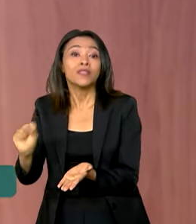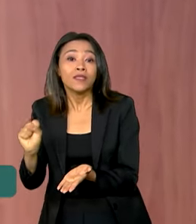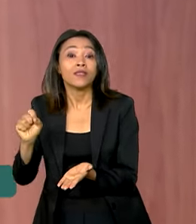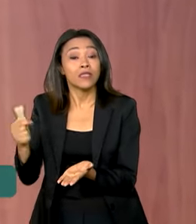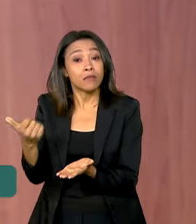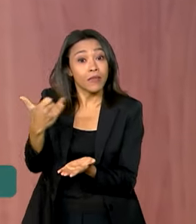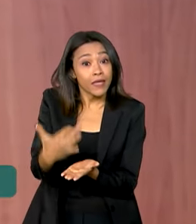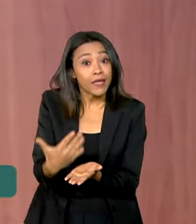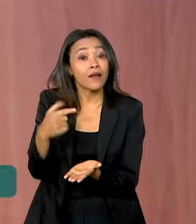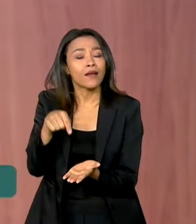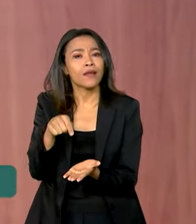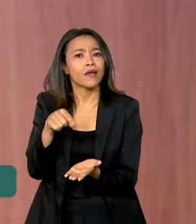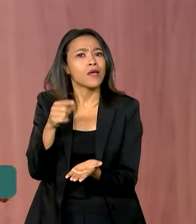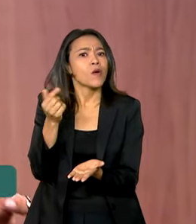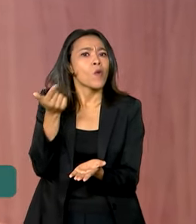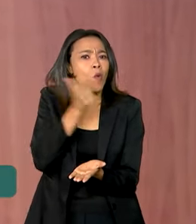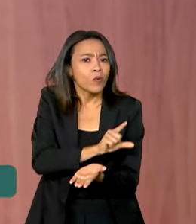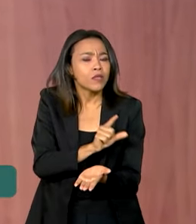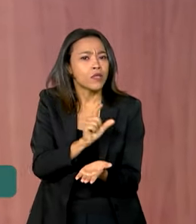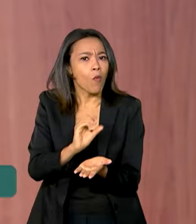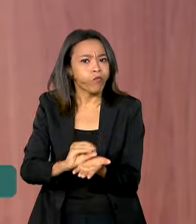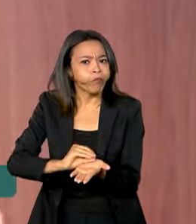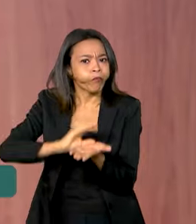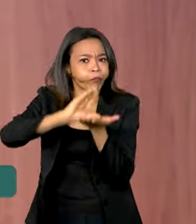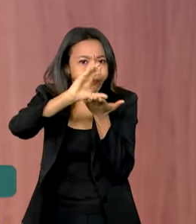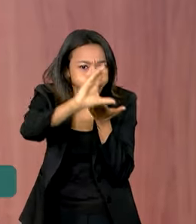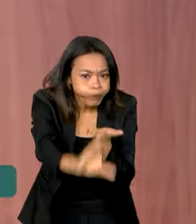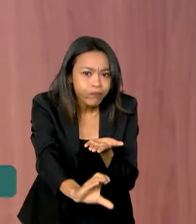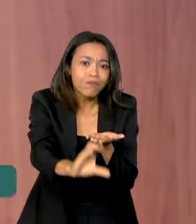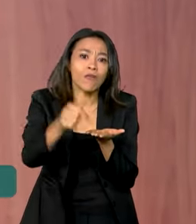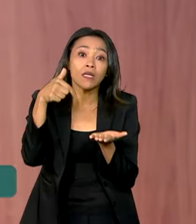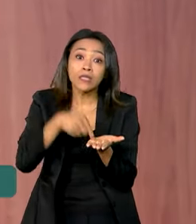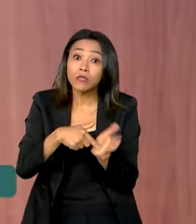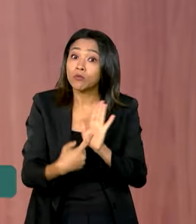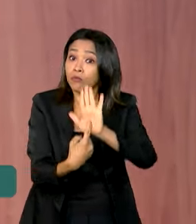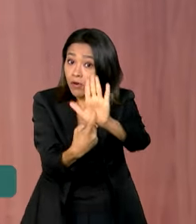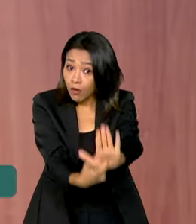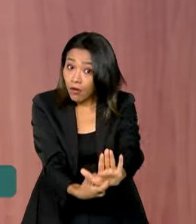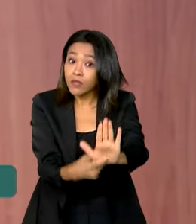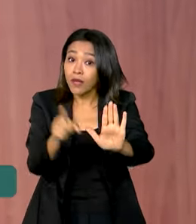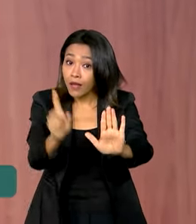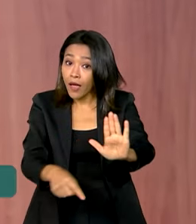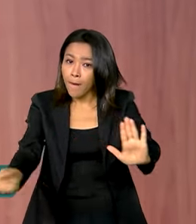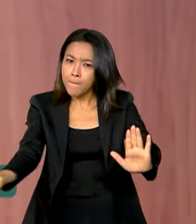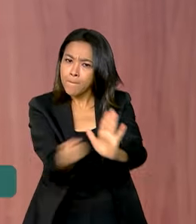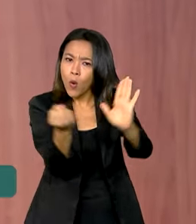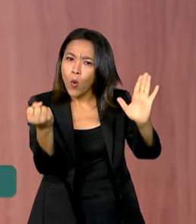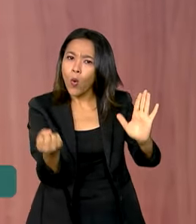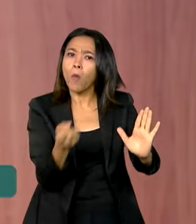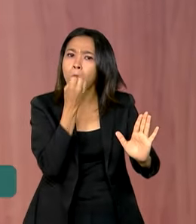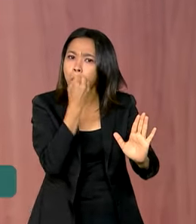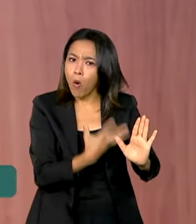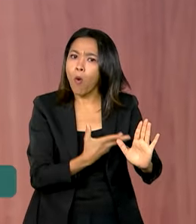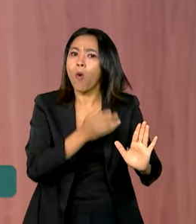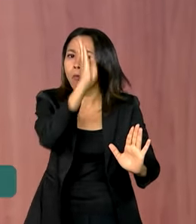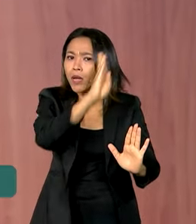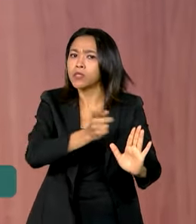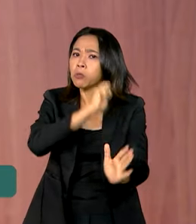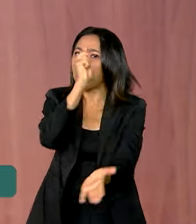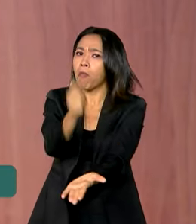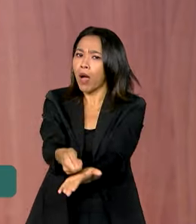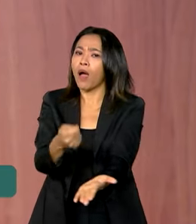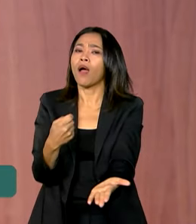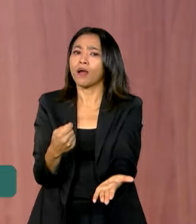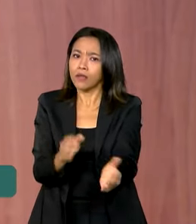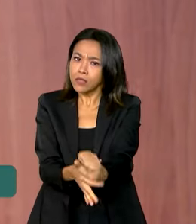passo de voltar a ter o grau de investimento o que serve aí como um selo de bom pagador e d mais confiança aos